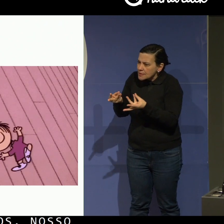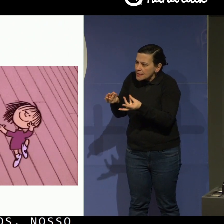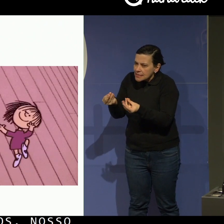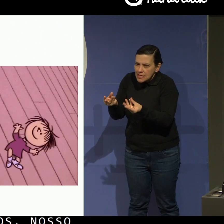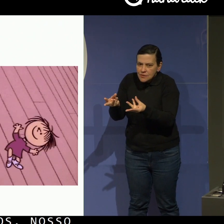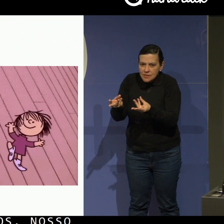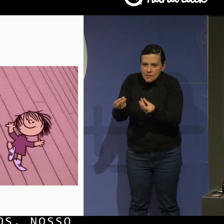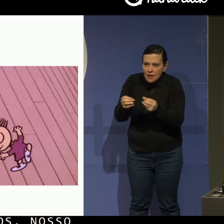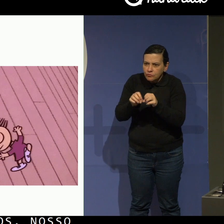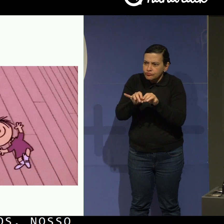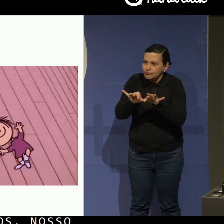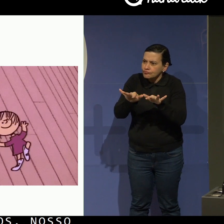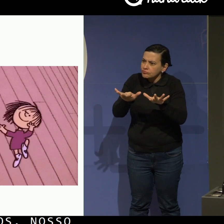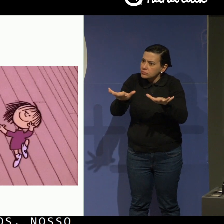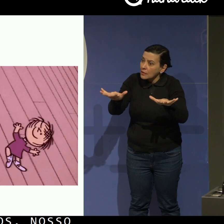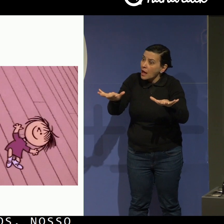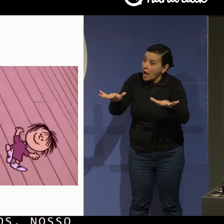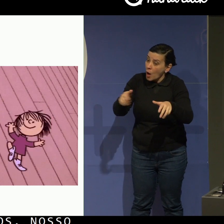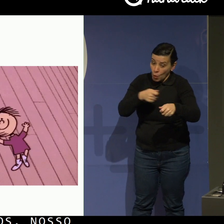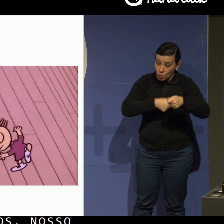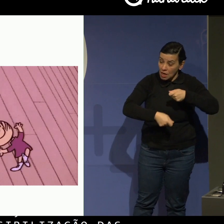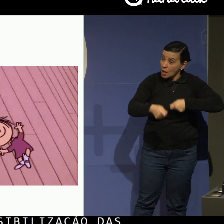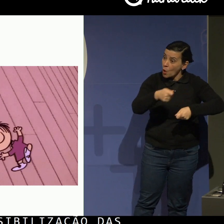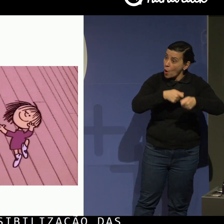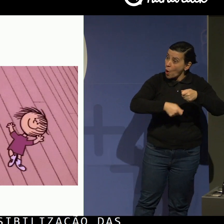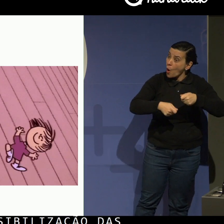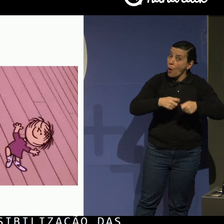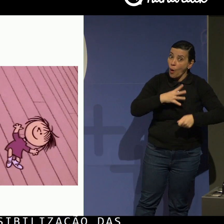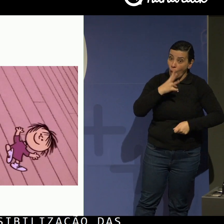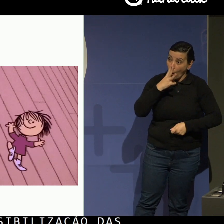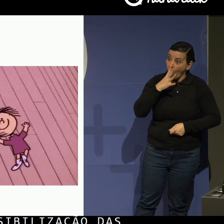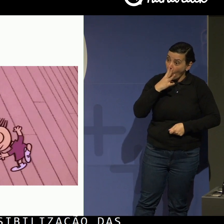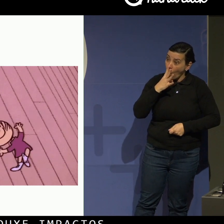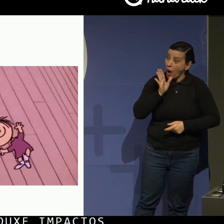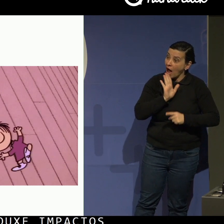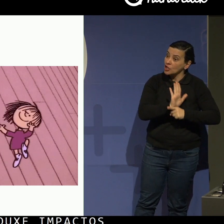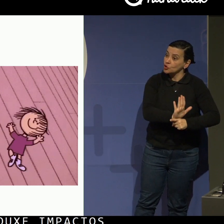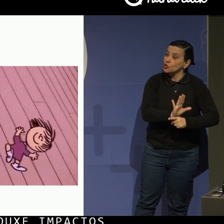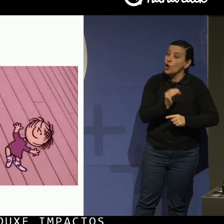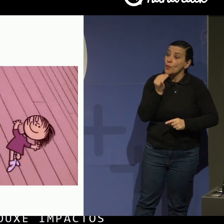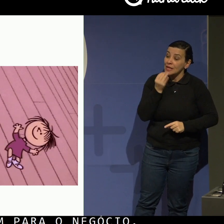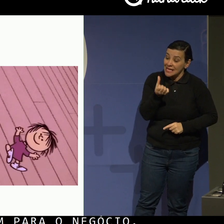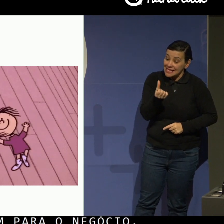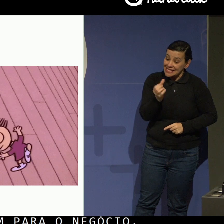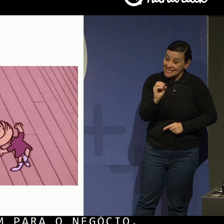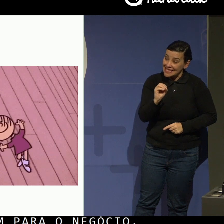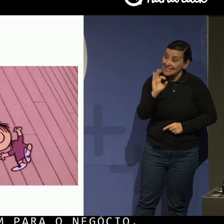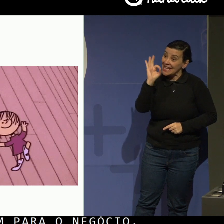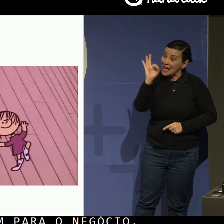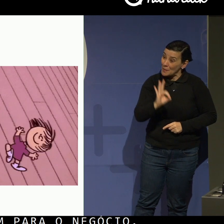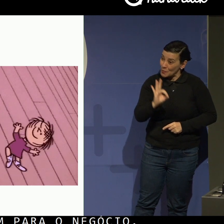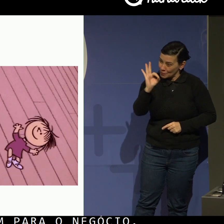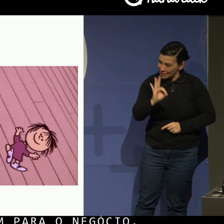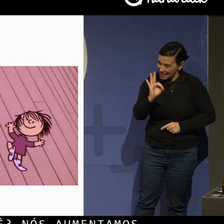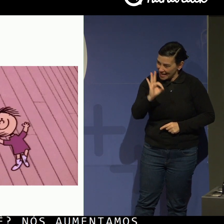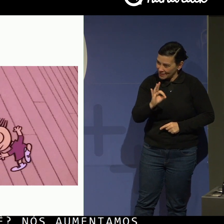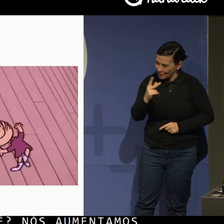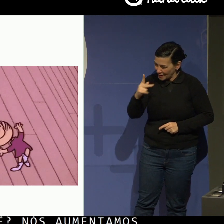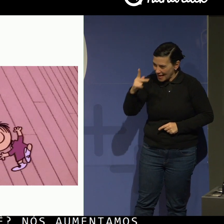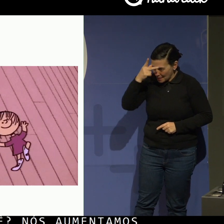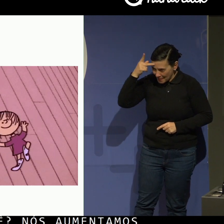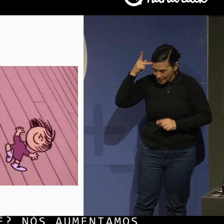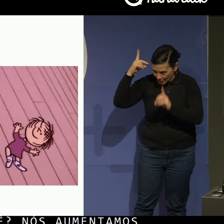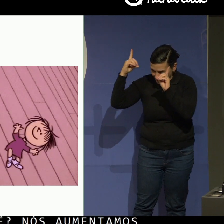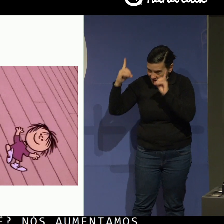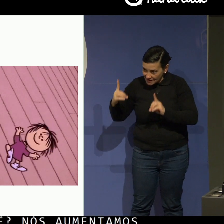positivos também para o negócio, né? Isso quer dizer o quê? Que nós aumentamos em 60% o número de usuários PCDs laudados, justamente por conta